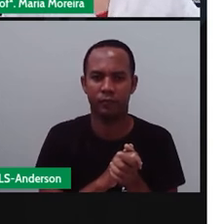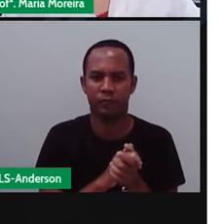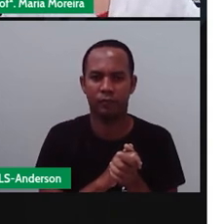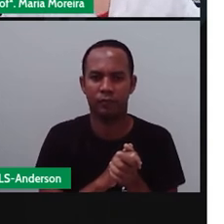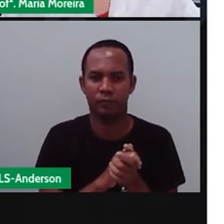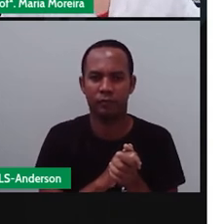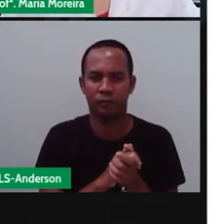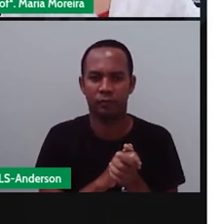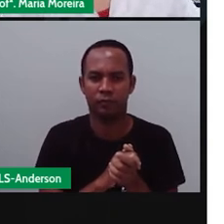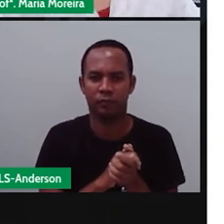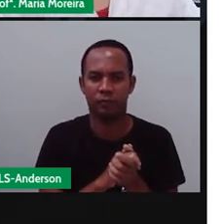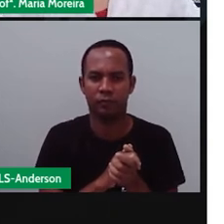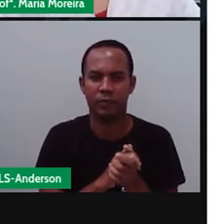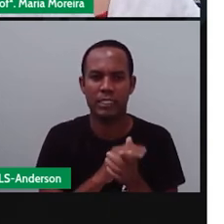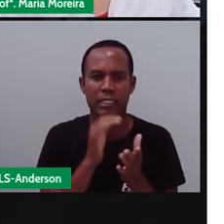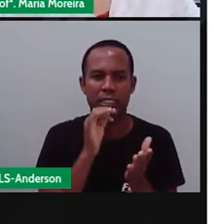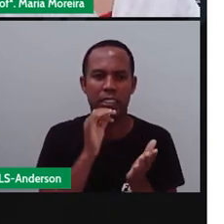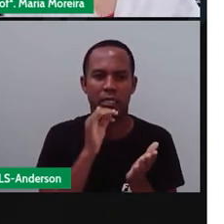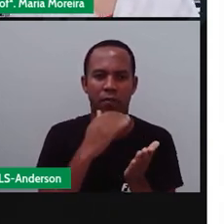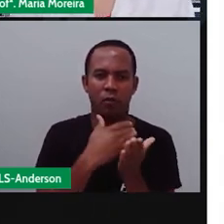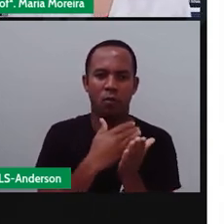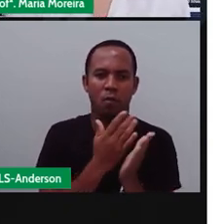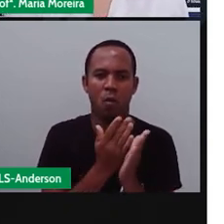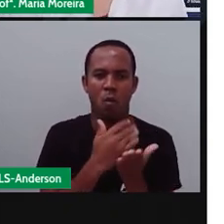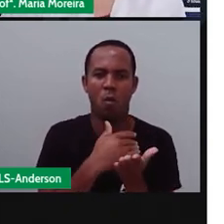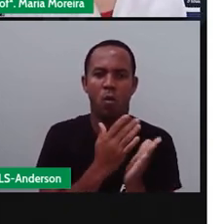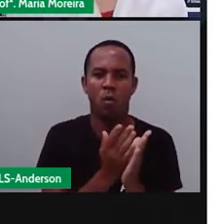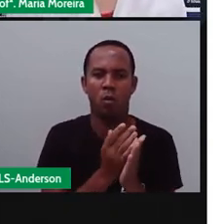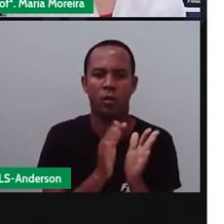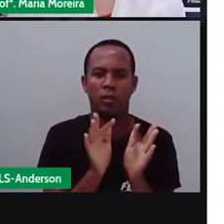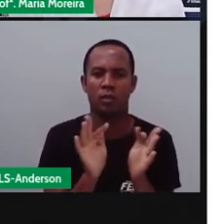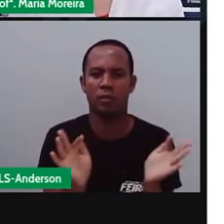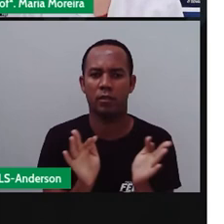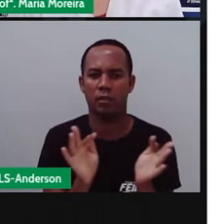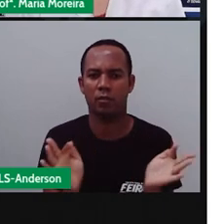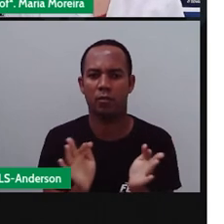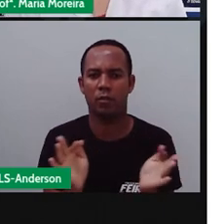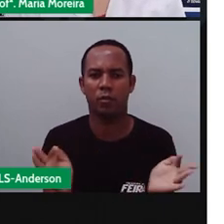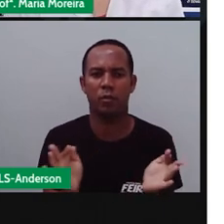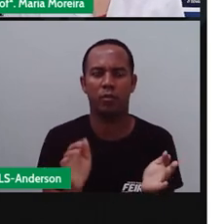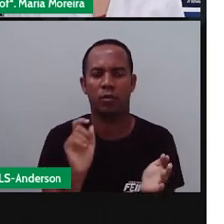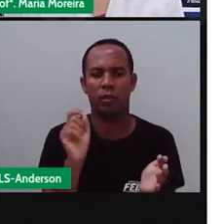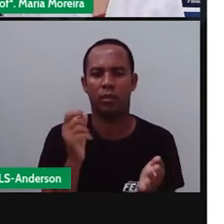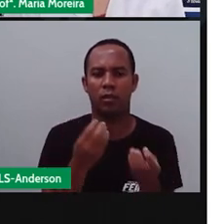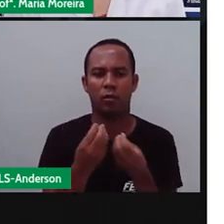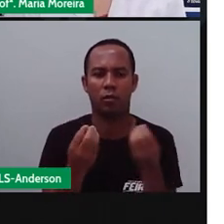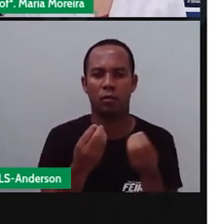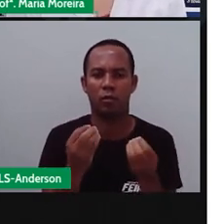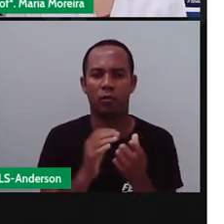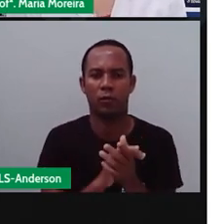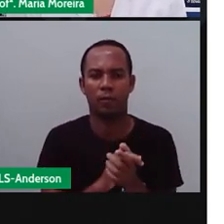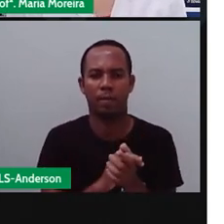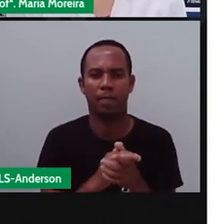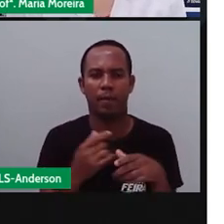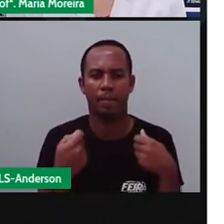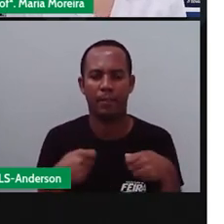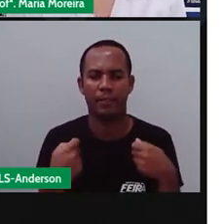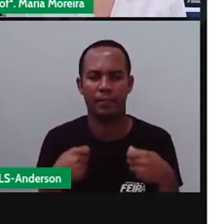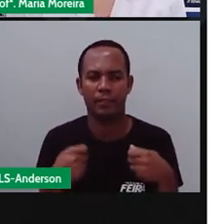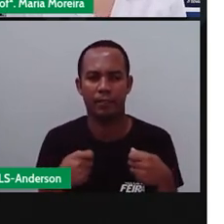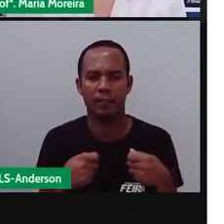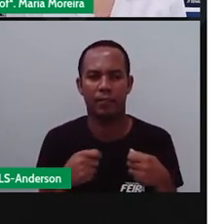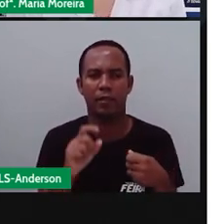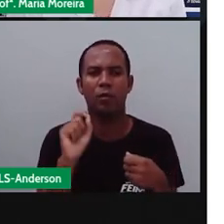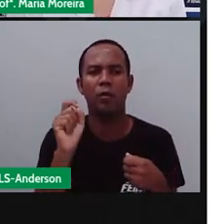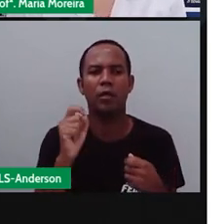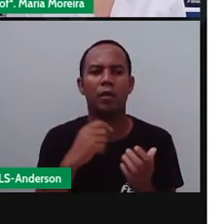vamos falar aqui de um bolo tradicional, que geralmente são esses bolos aí utilizados para aniversário. O que que você vai precisar nesse